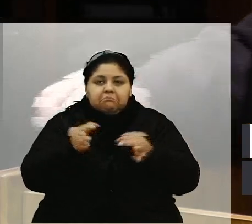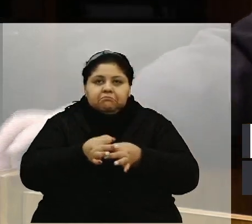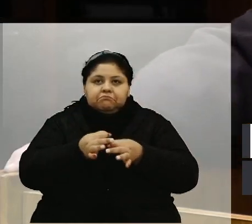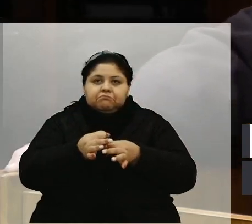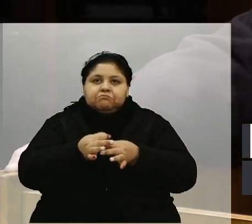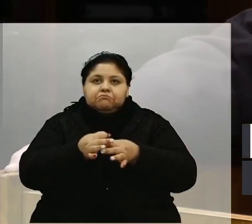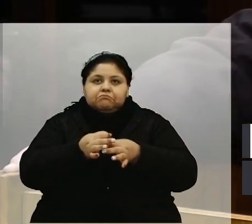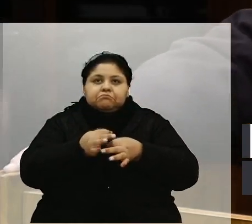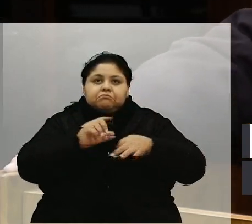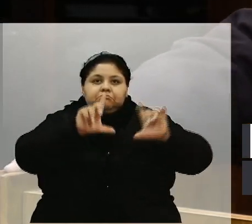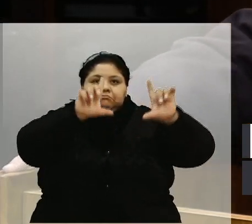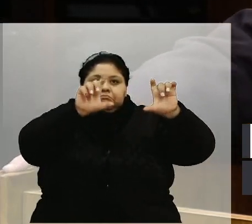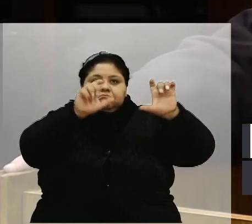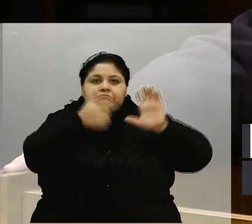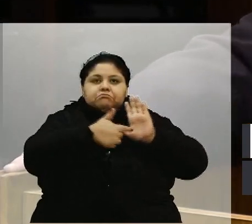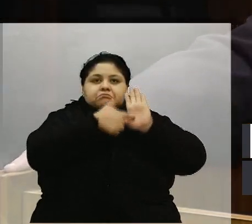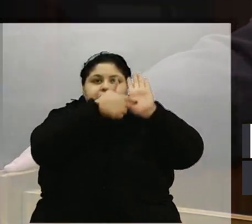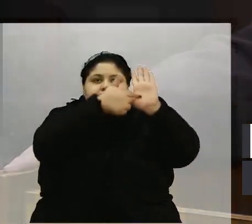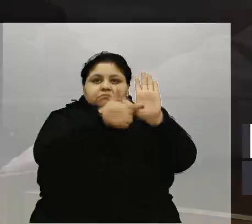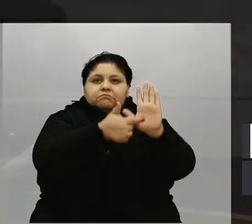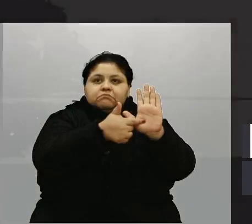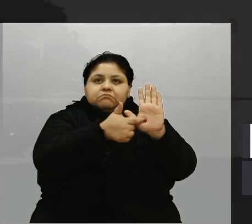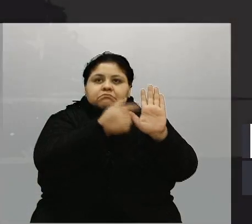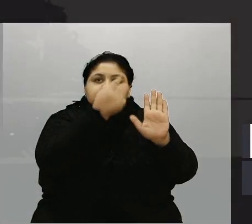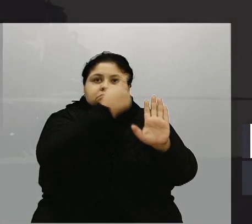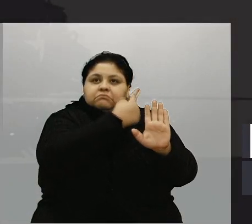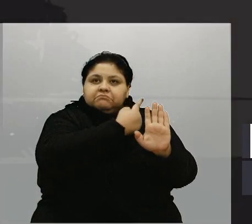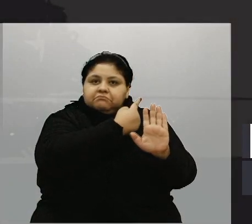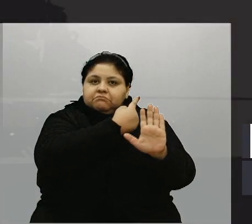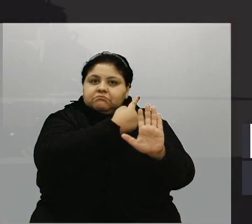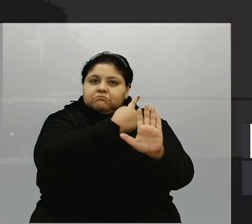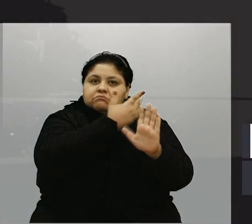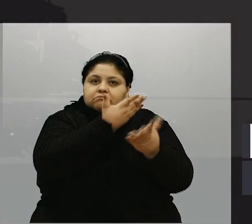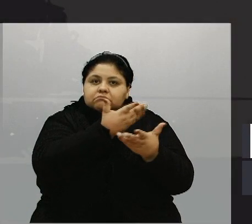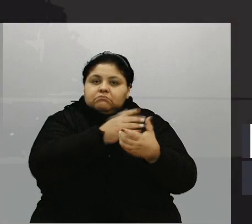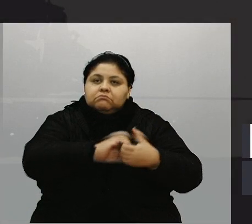aquela imagem que os senhores estão vendo, ou estariam vendo.